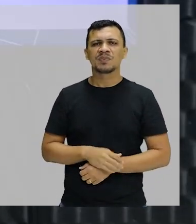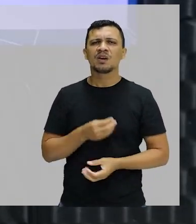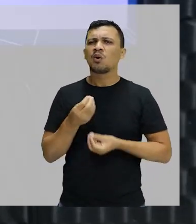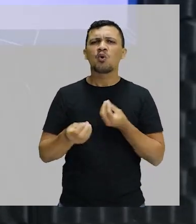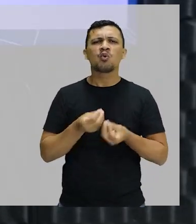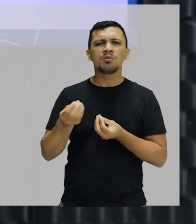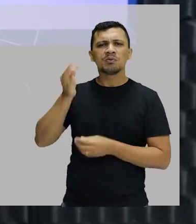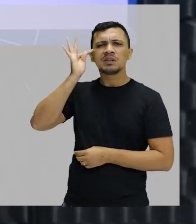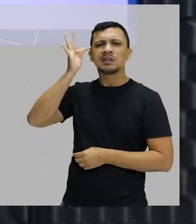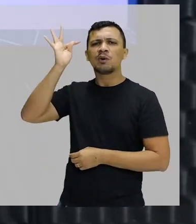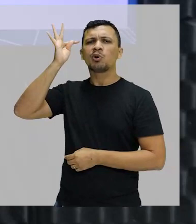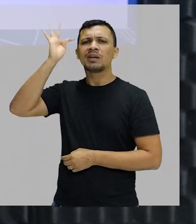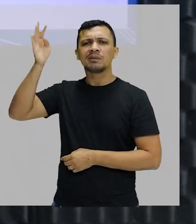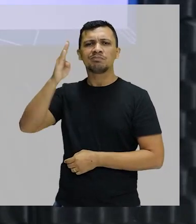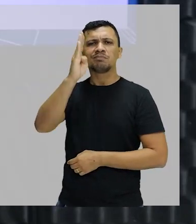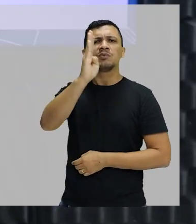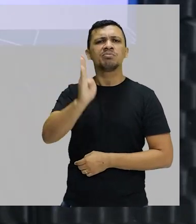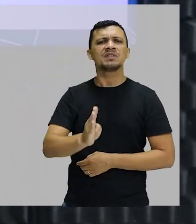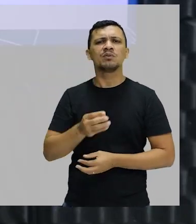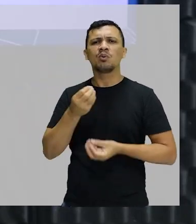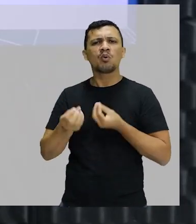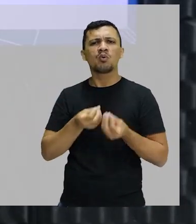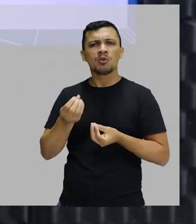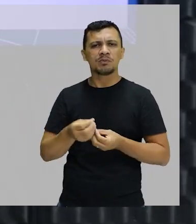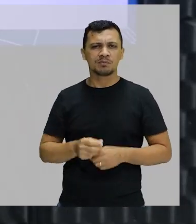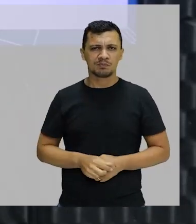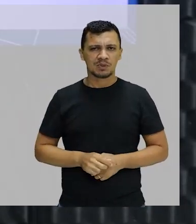teoria da eugenia foi abraçada por